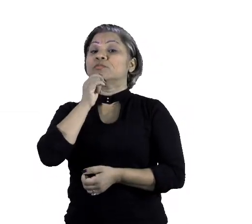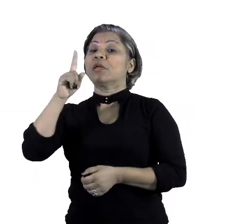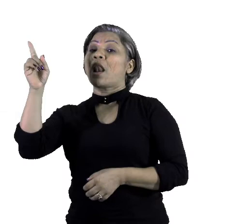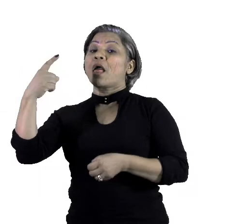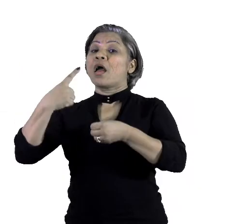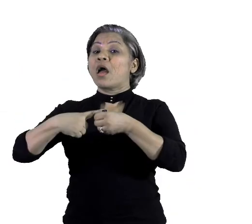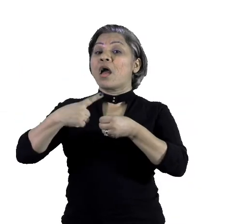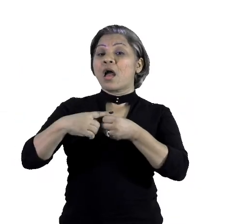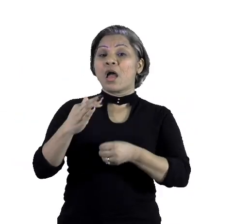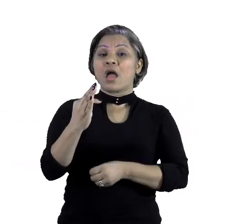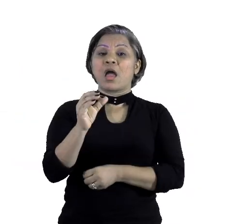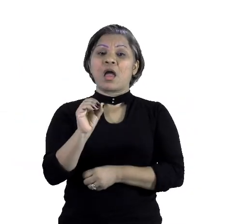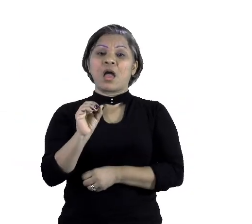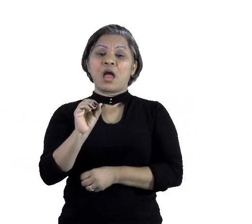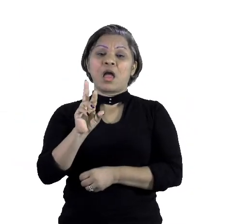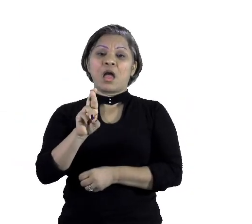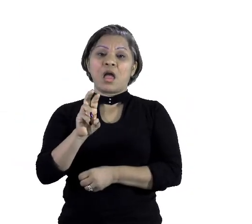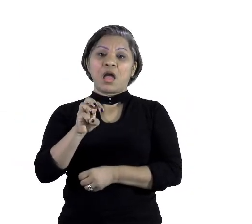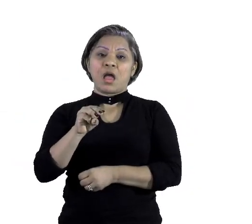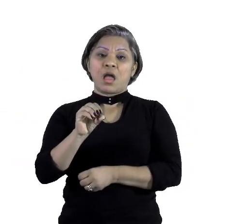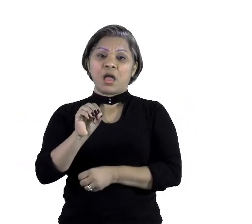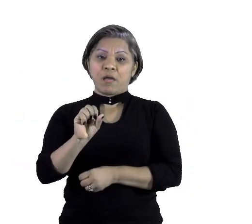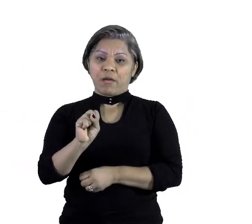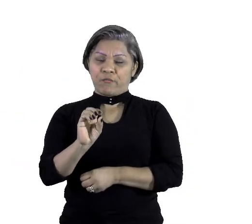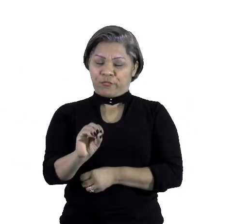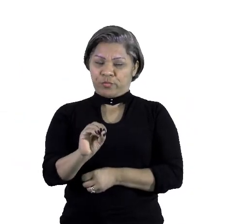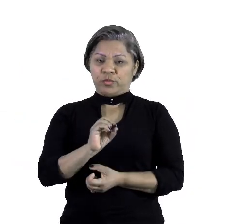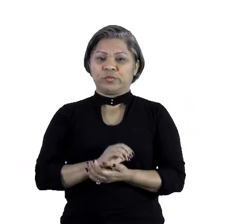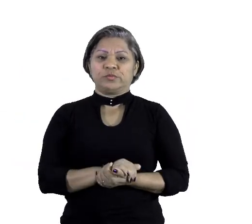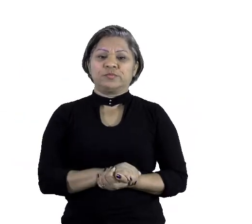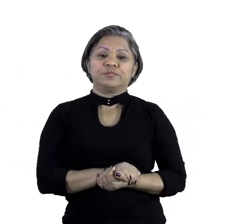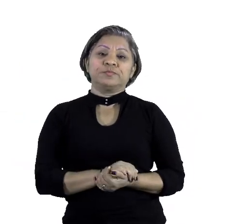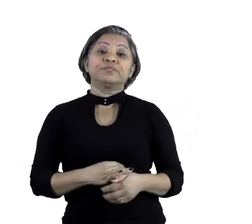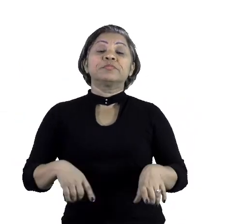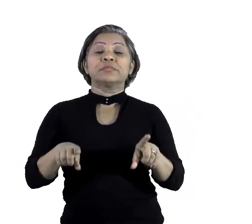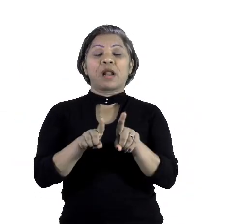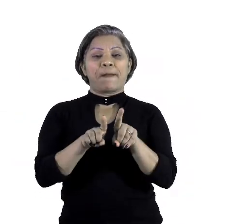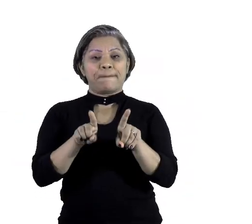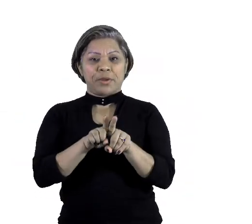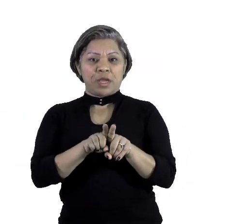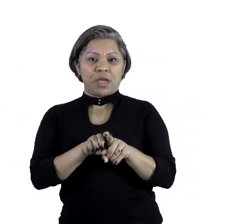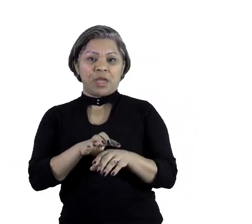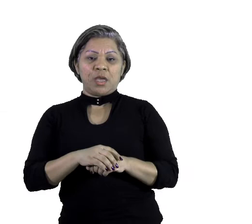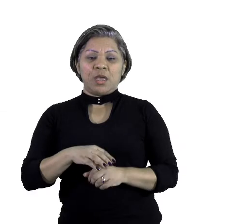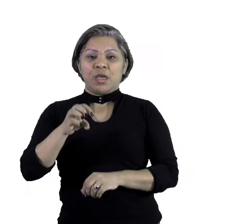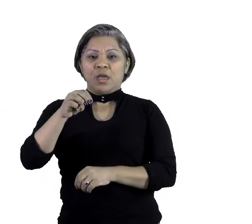né? Próximo, a